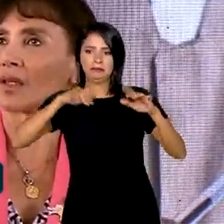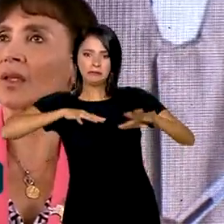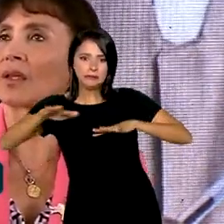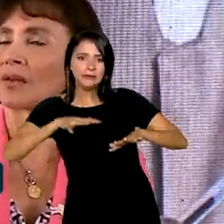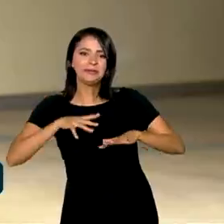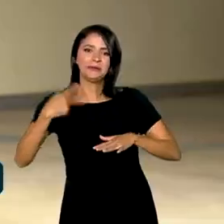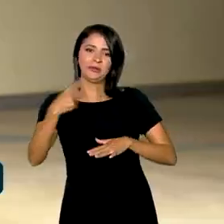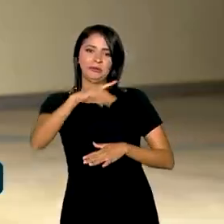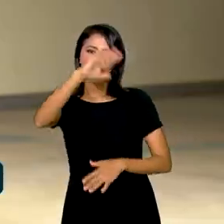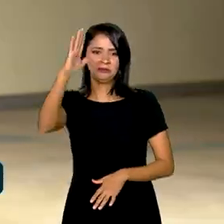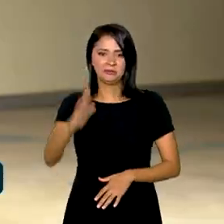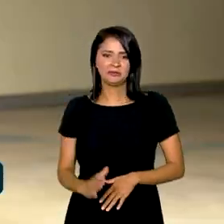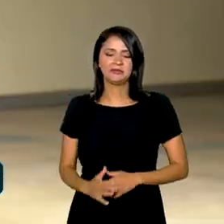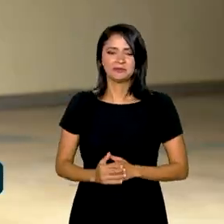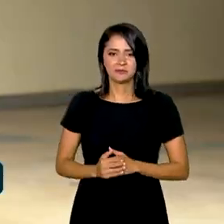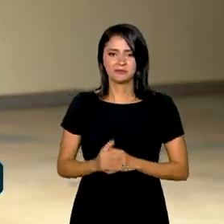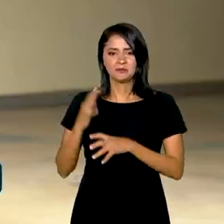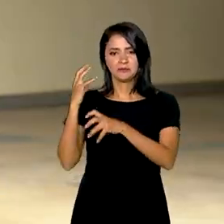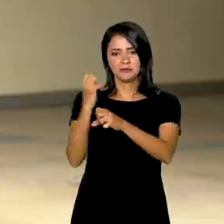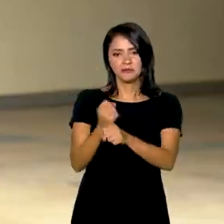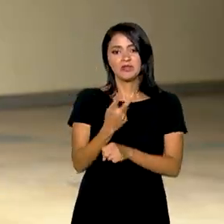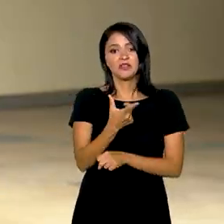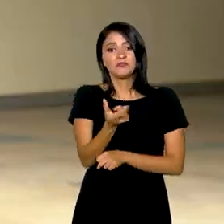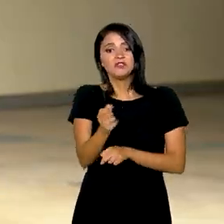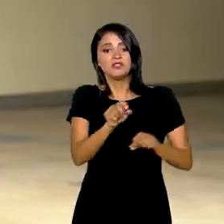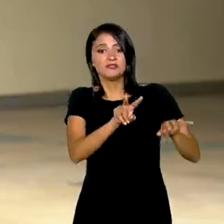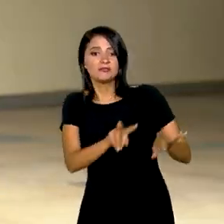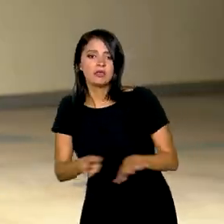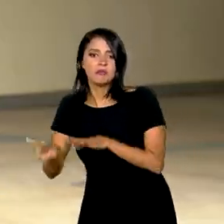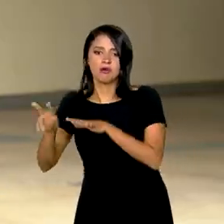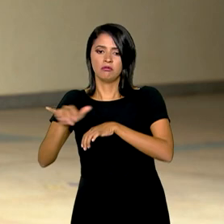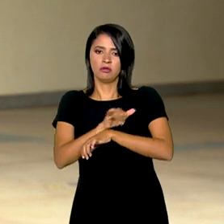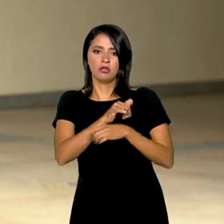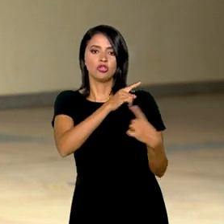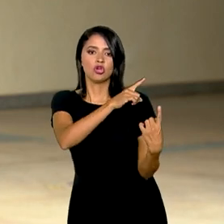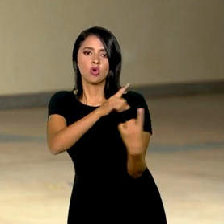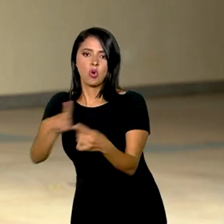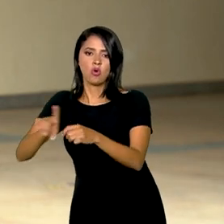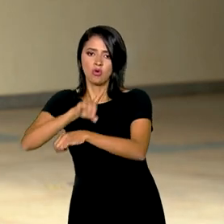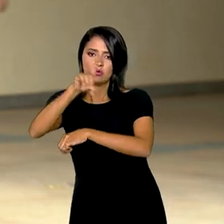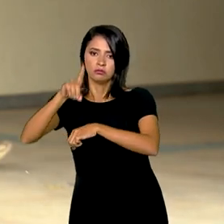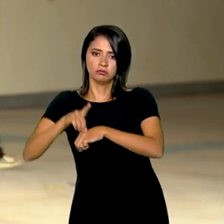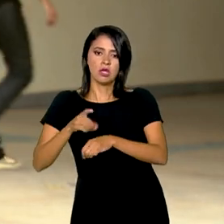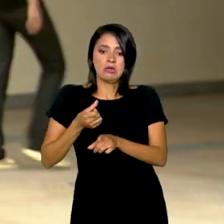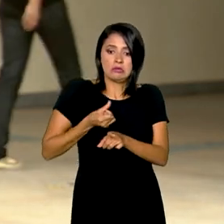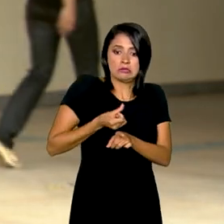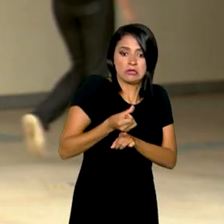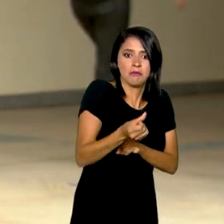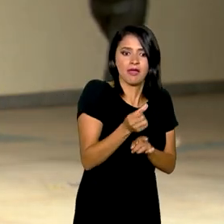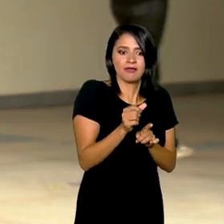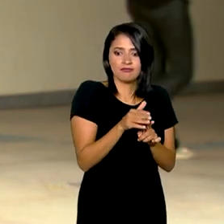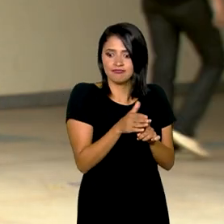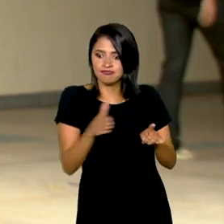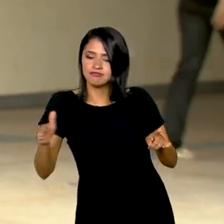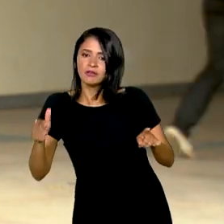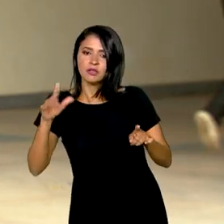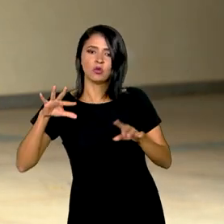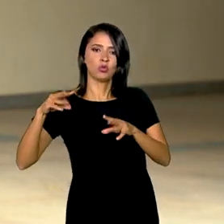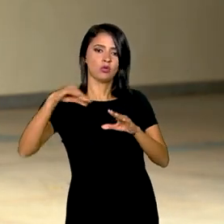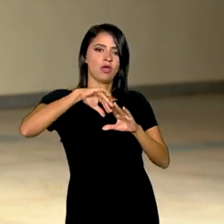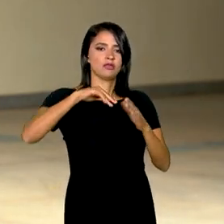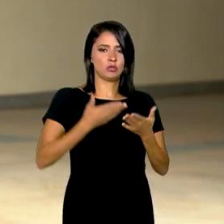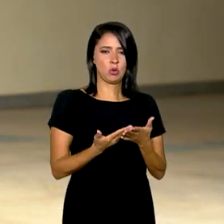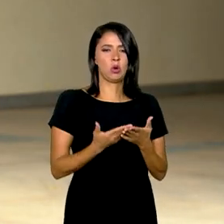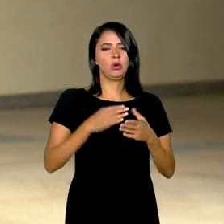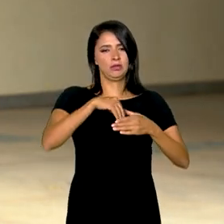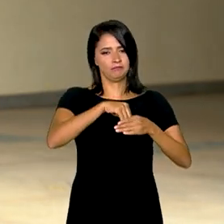essa grande mobilização nacional. Serão 20 semanas de estratégias contra a dengue, um semestre inteiro envolvendo toda a comunidade escolar. E